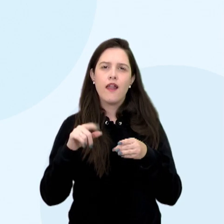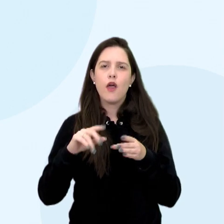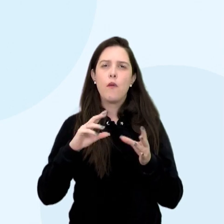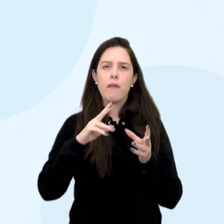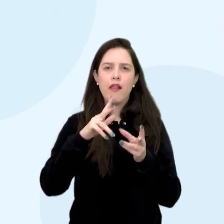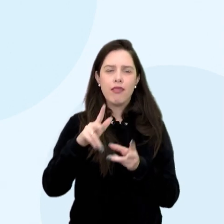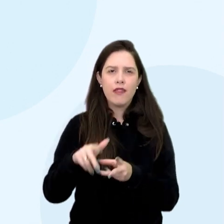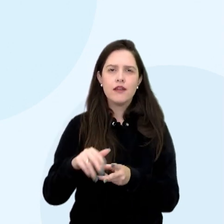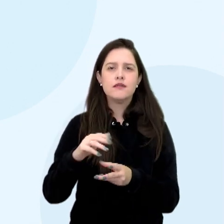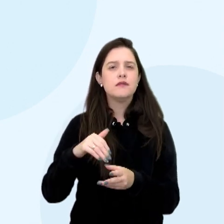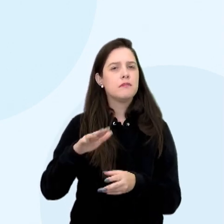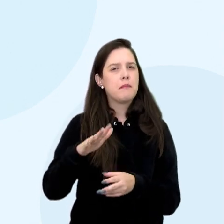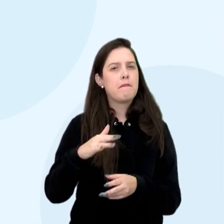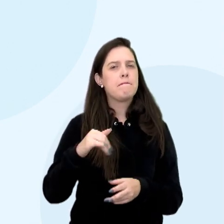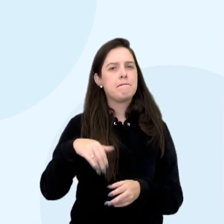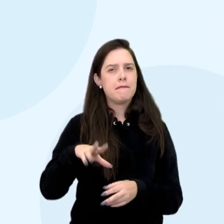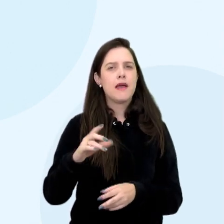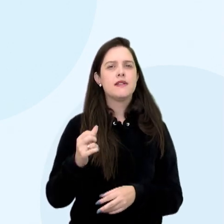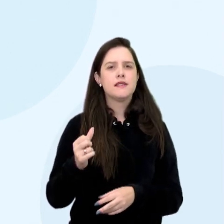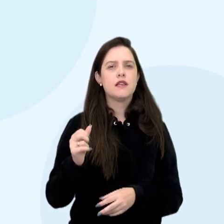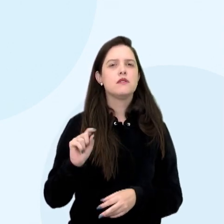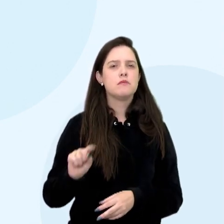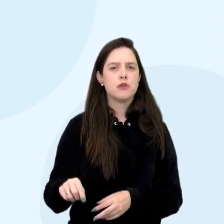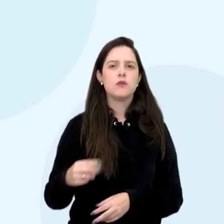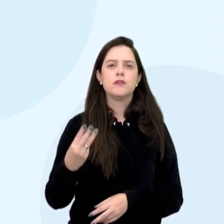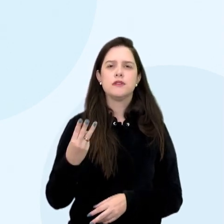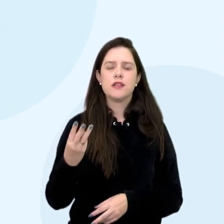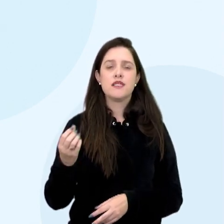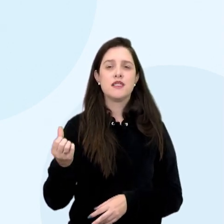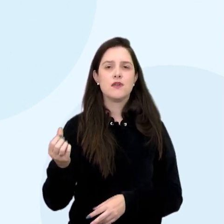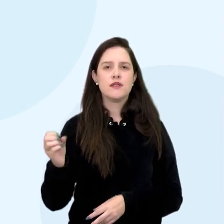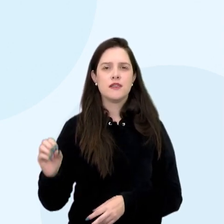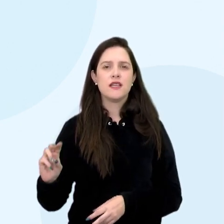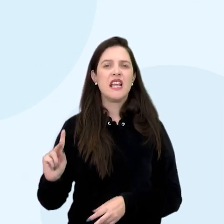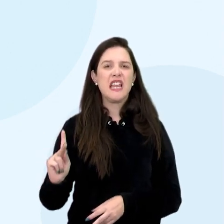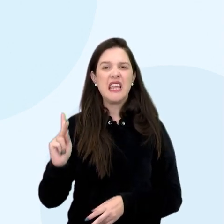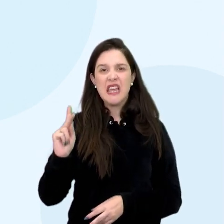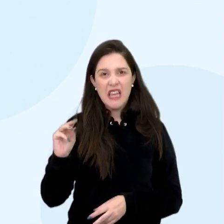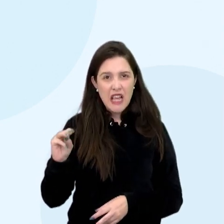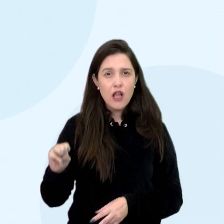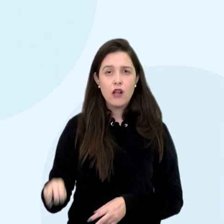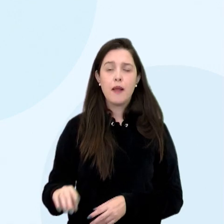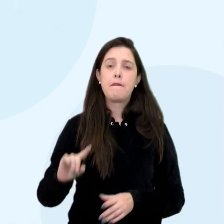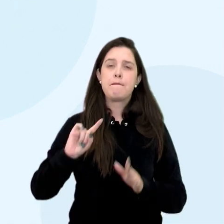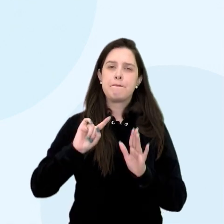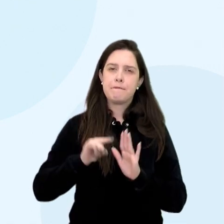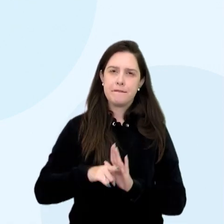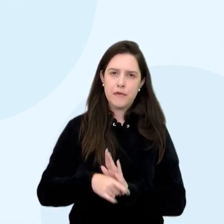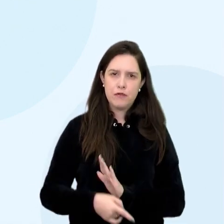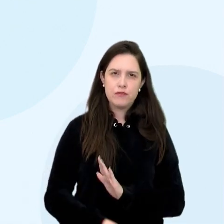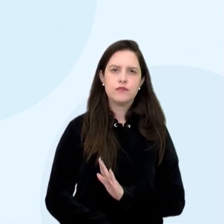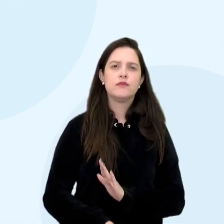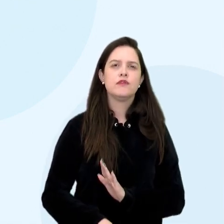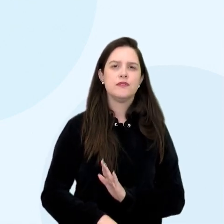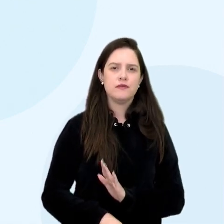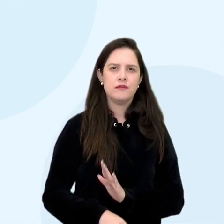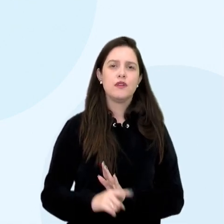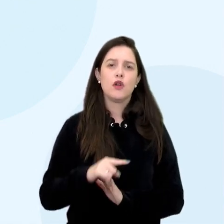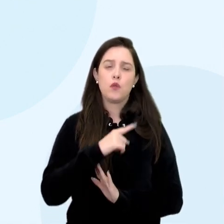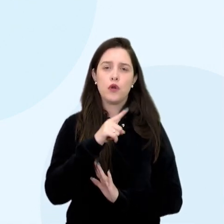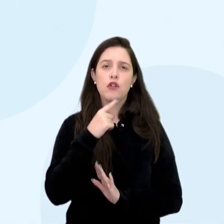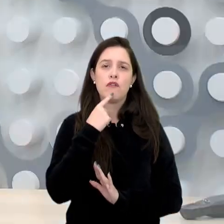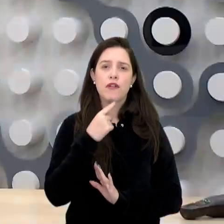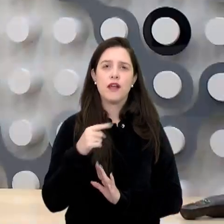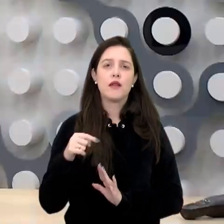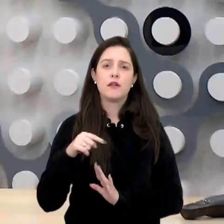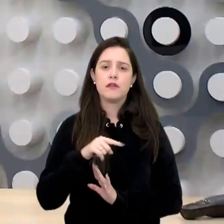aí mais de 6.370 quilômetros de profundidade, né? Então quando eu falei para